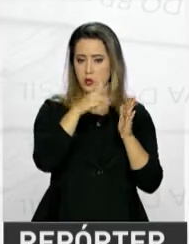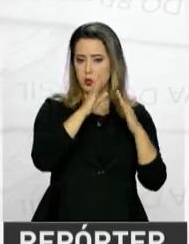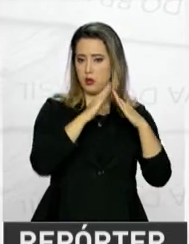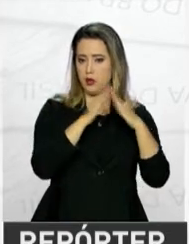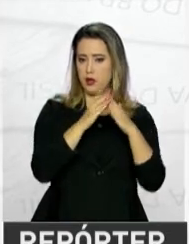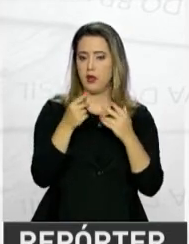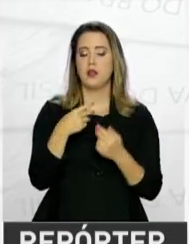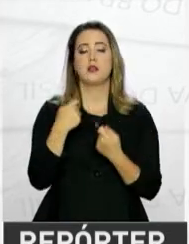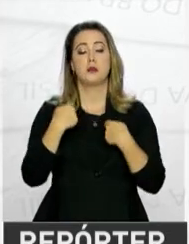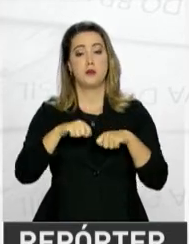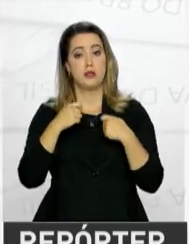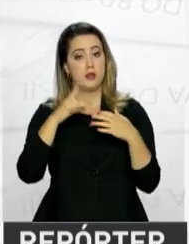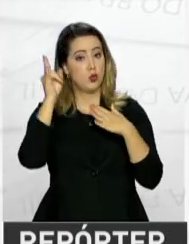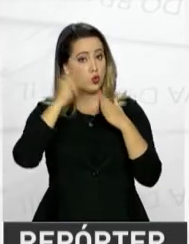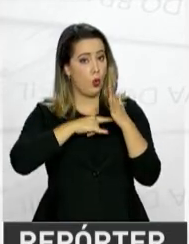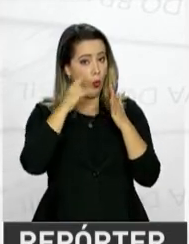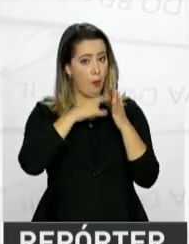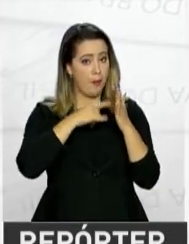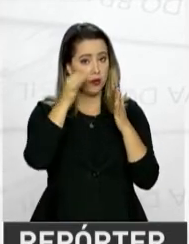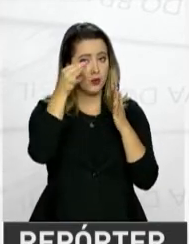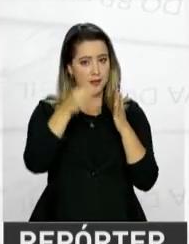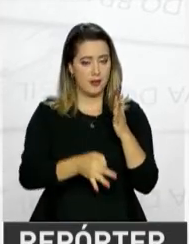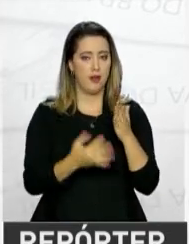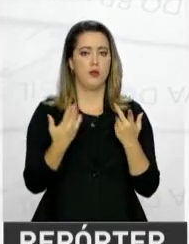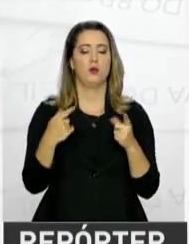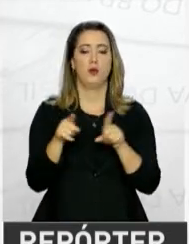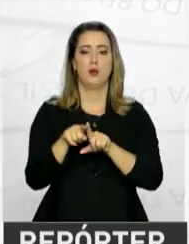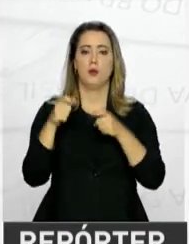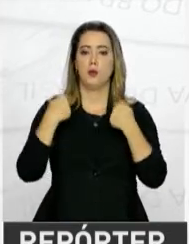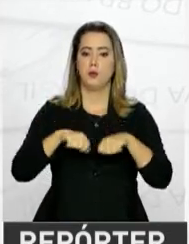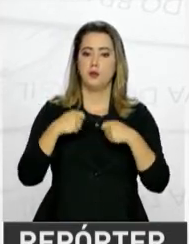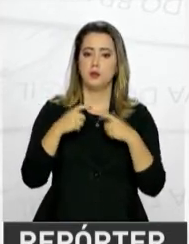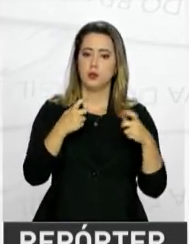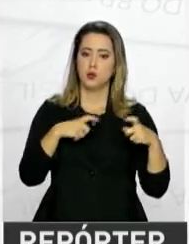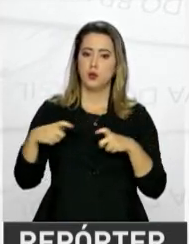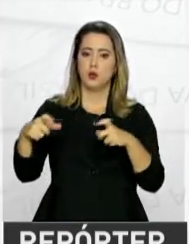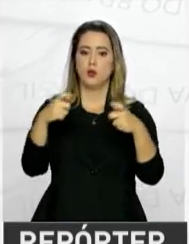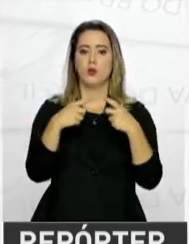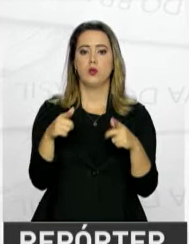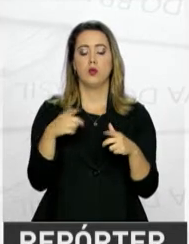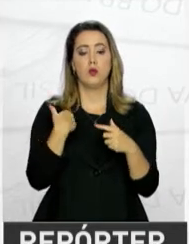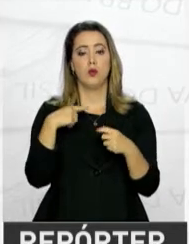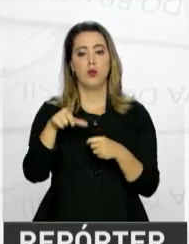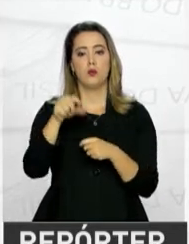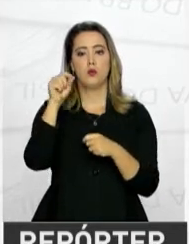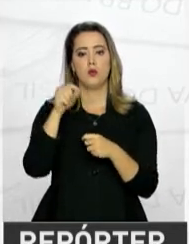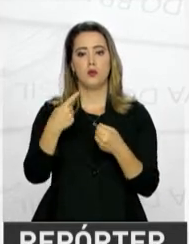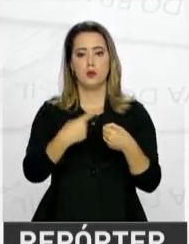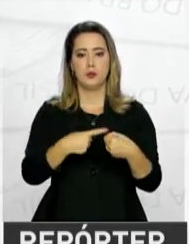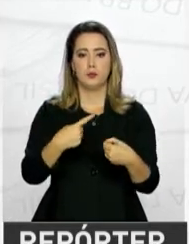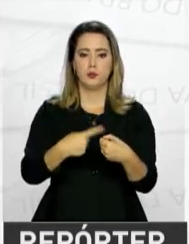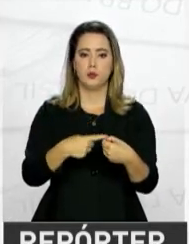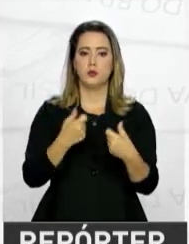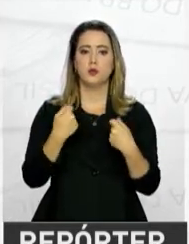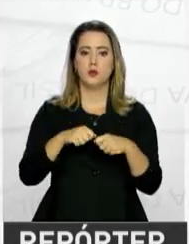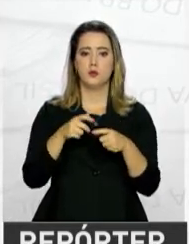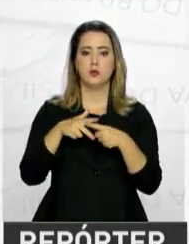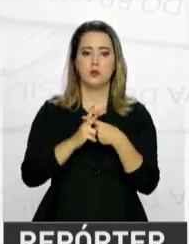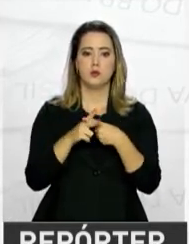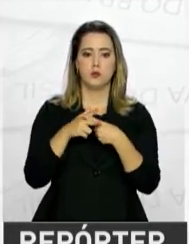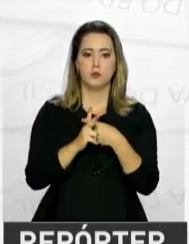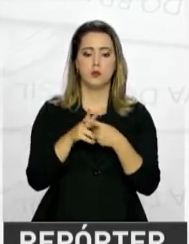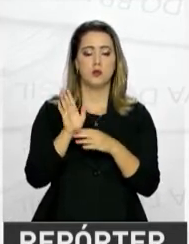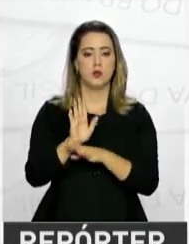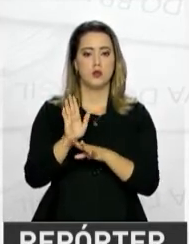estar em área sem regularização o imóvel ainda deve estar localizado em área indicada pelo município para receber o